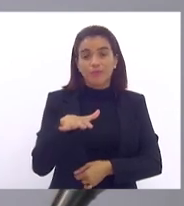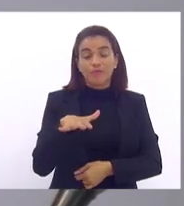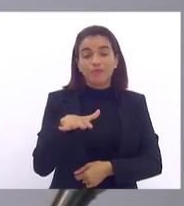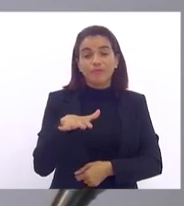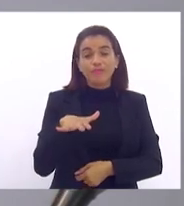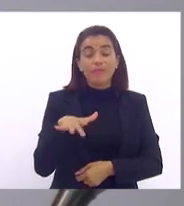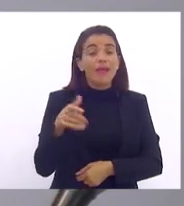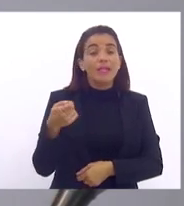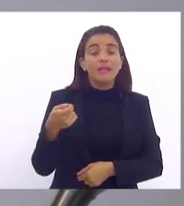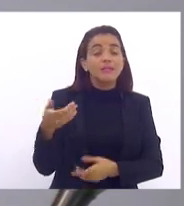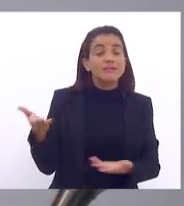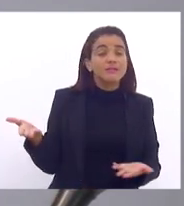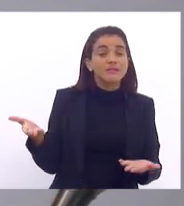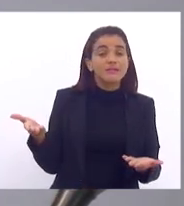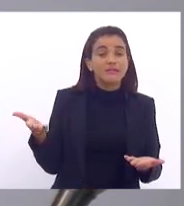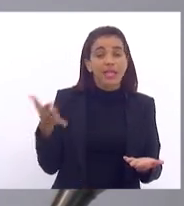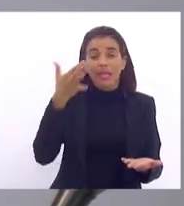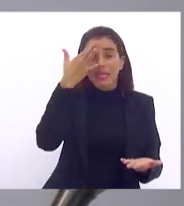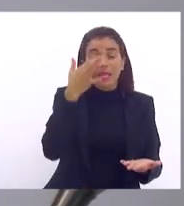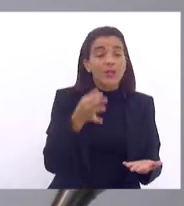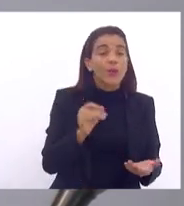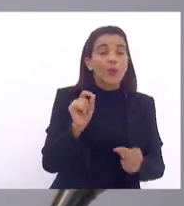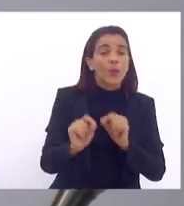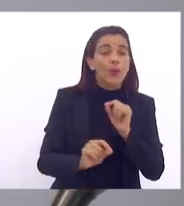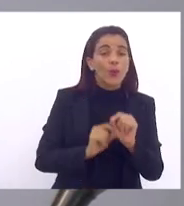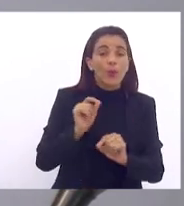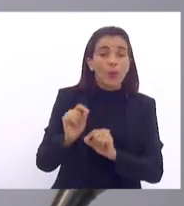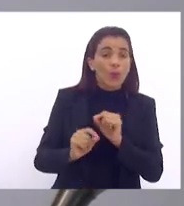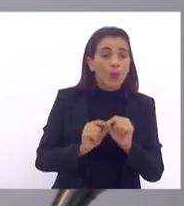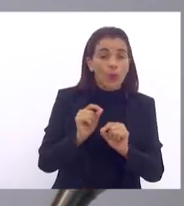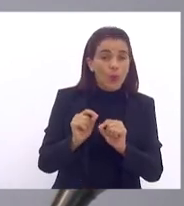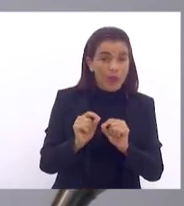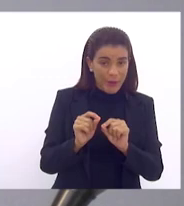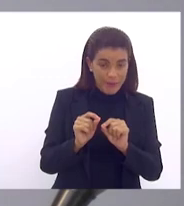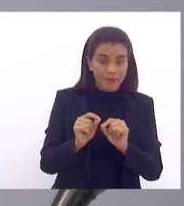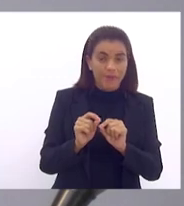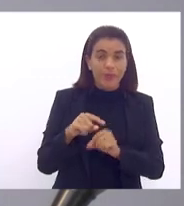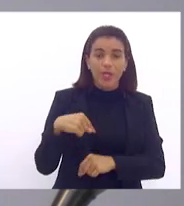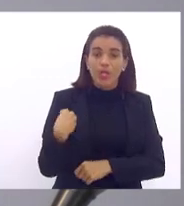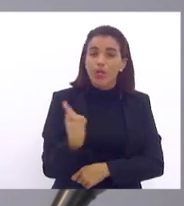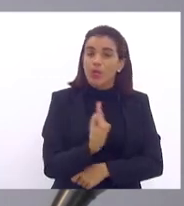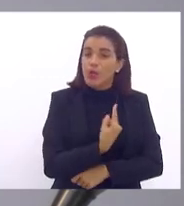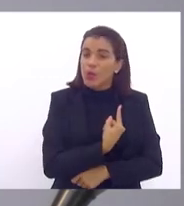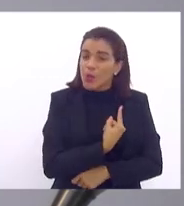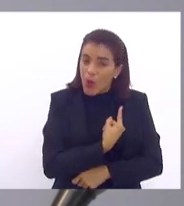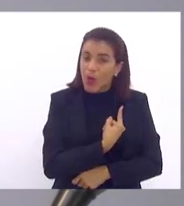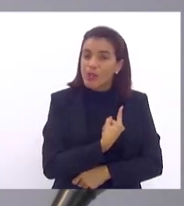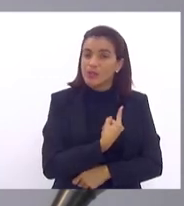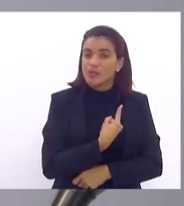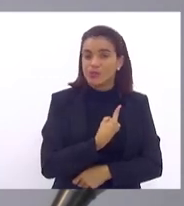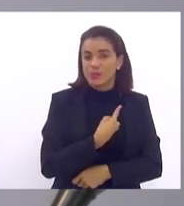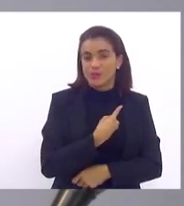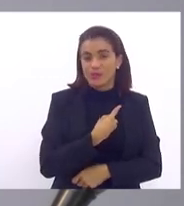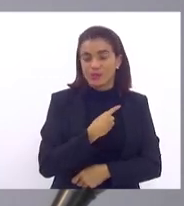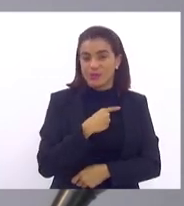eles interpretaram né que nós somos a